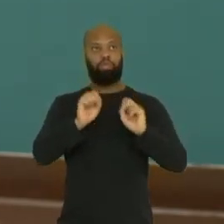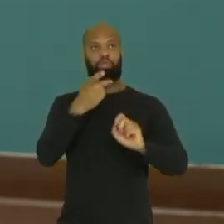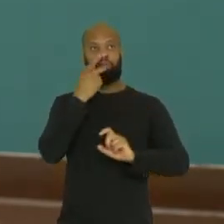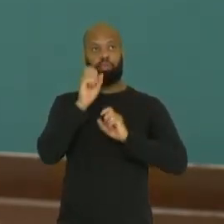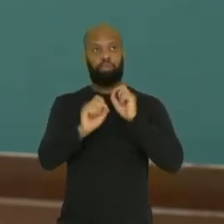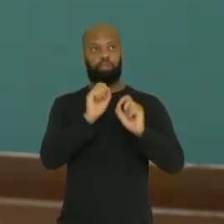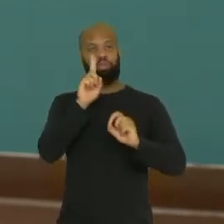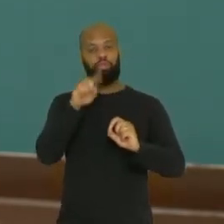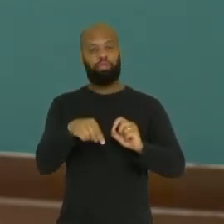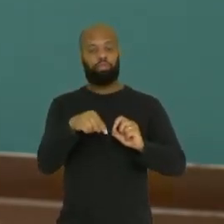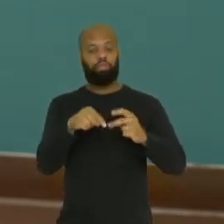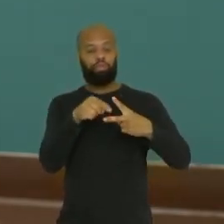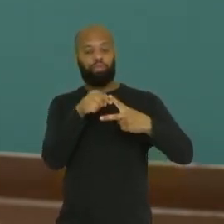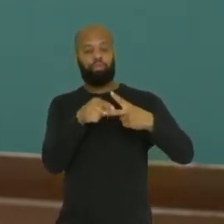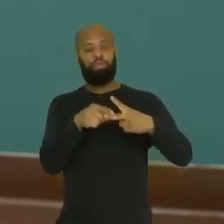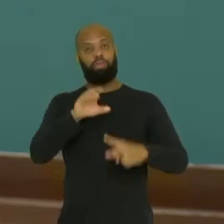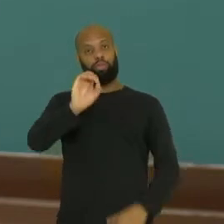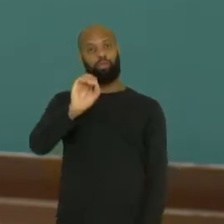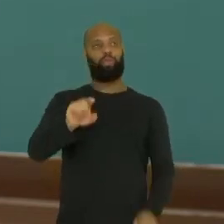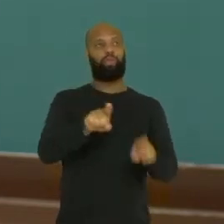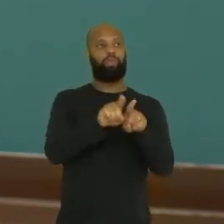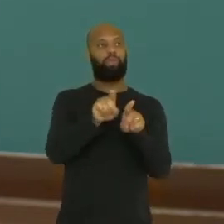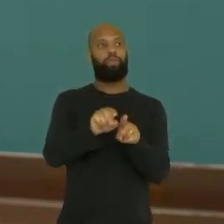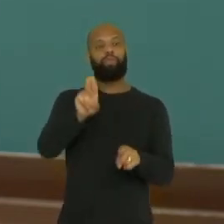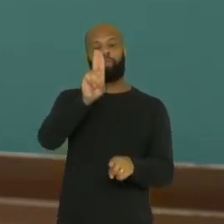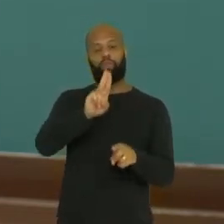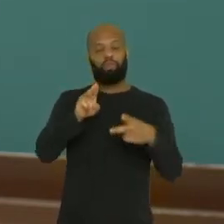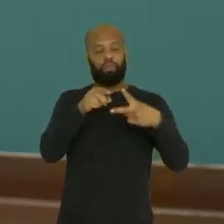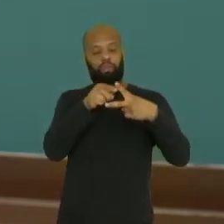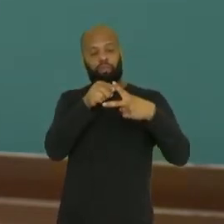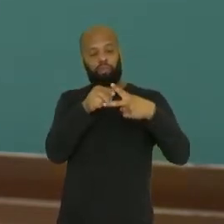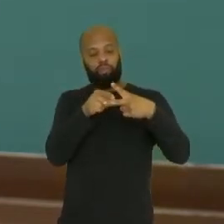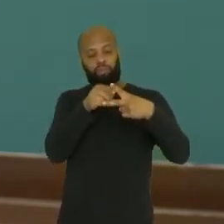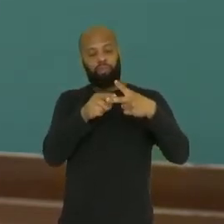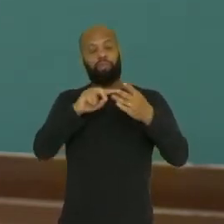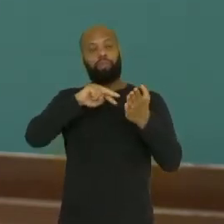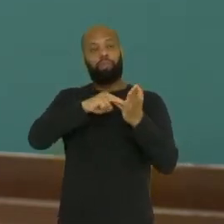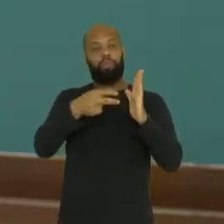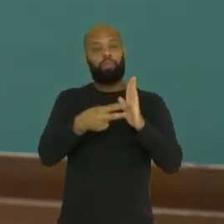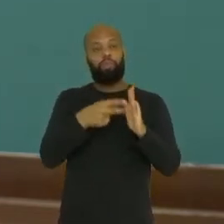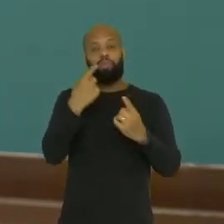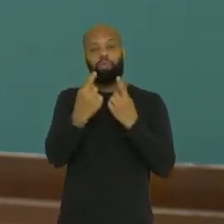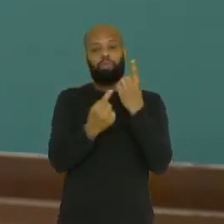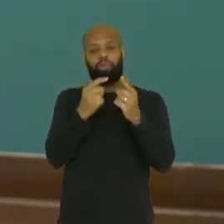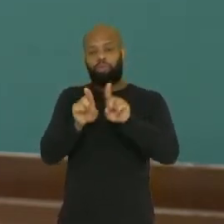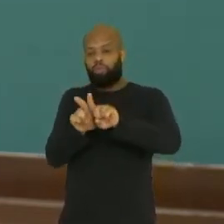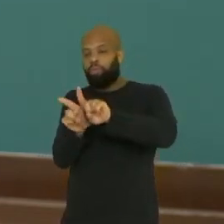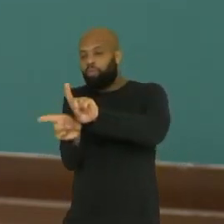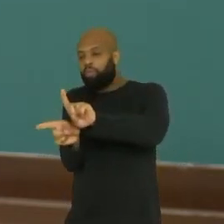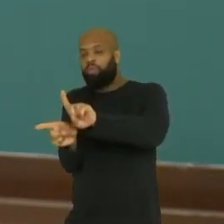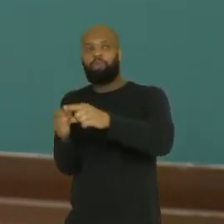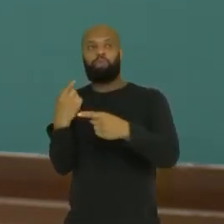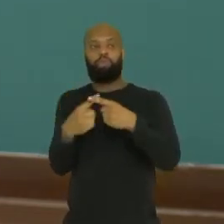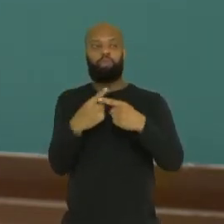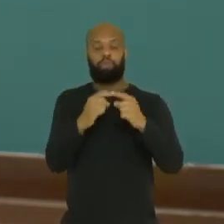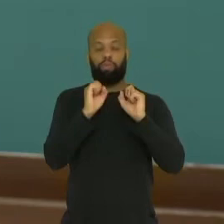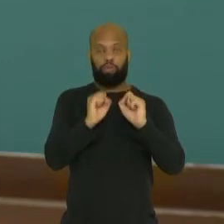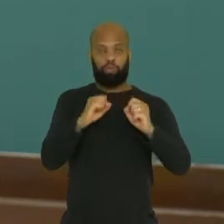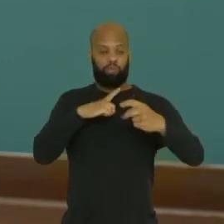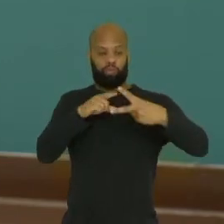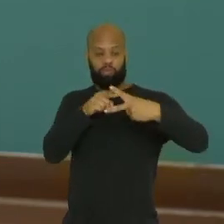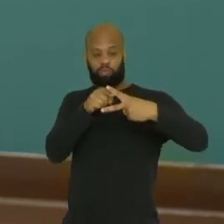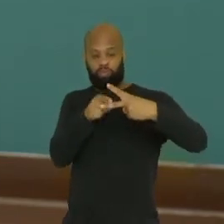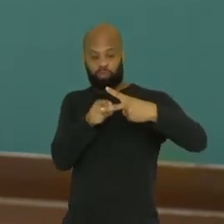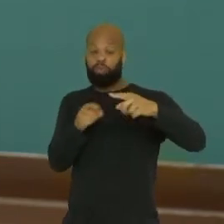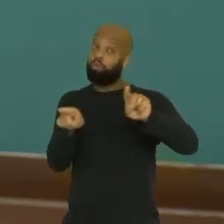o ângulo O. E a gente usa essa marquinha de arco para dizer de qual abertura a gente está falando, porque eu poderia estar falando